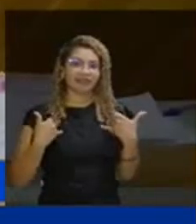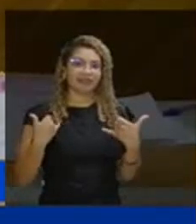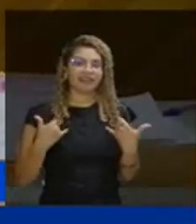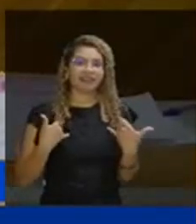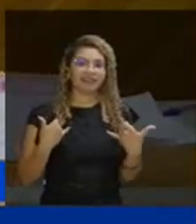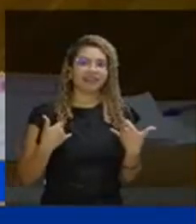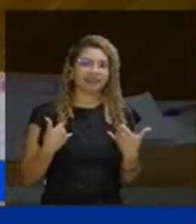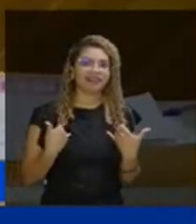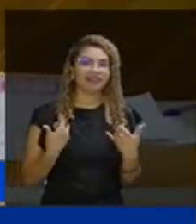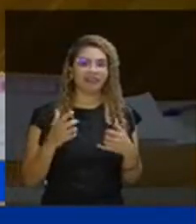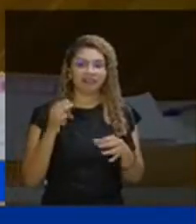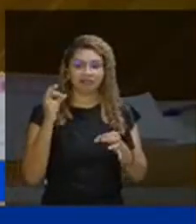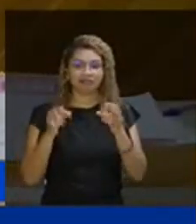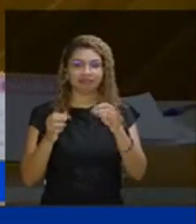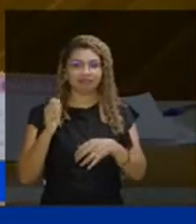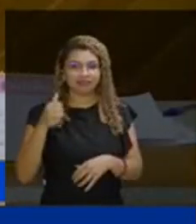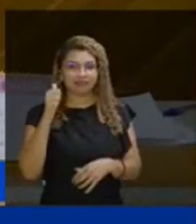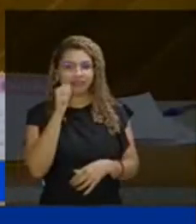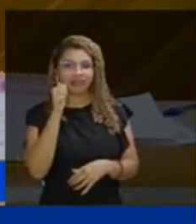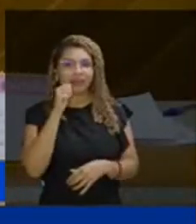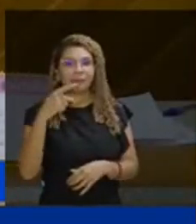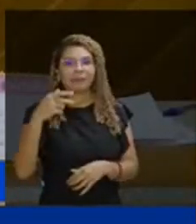última sessão